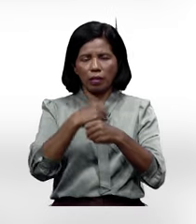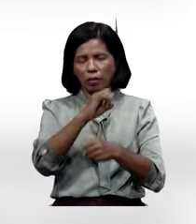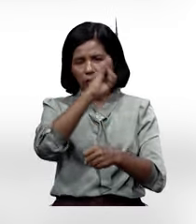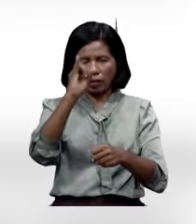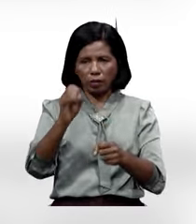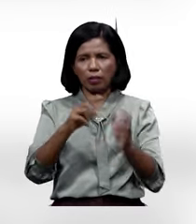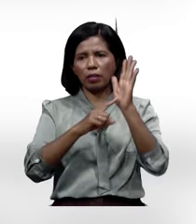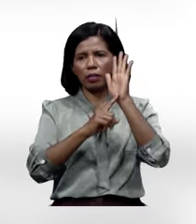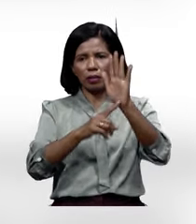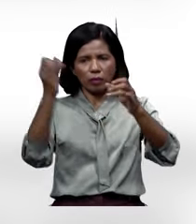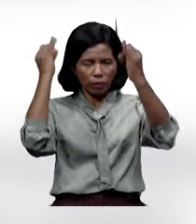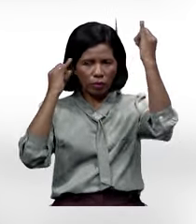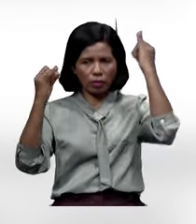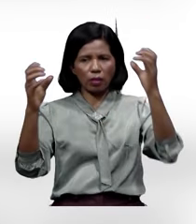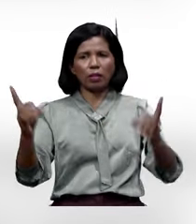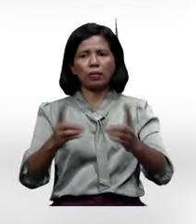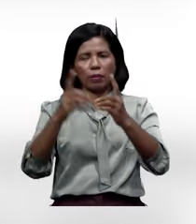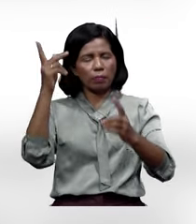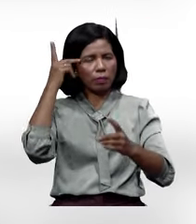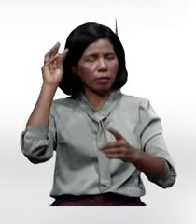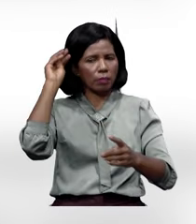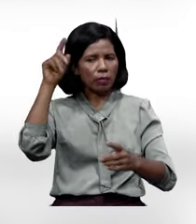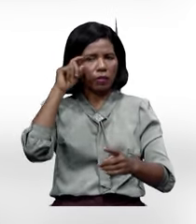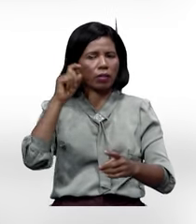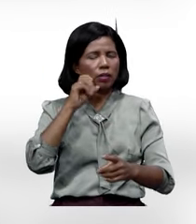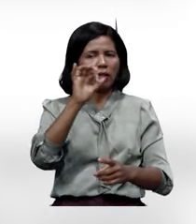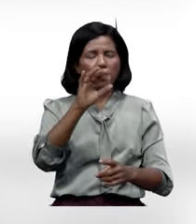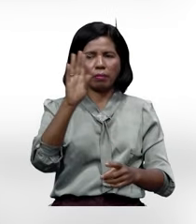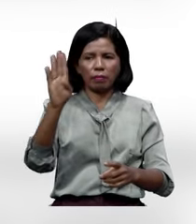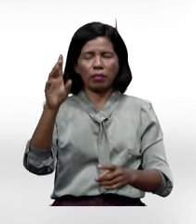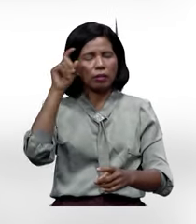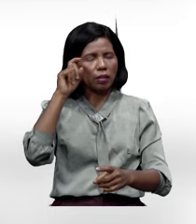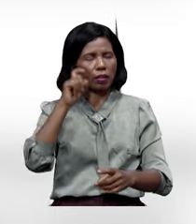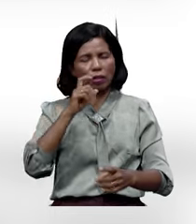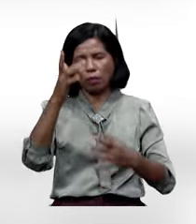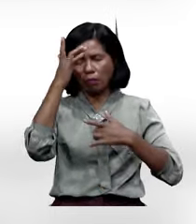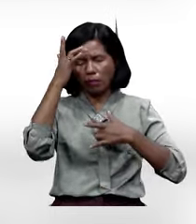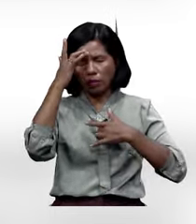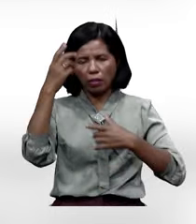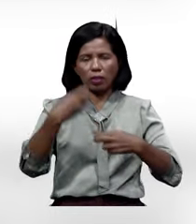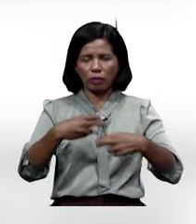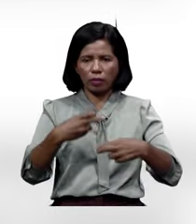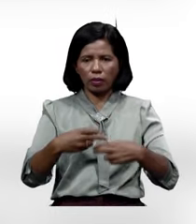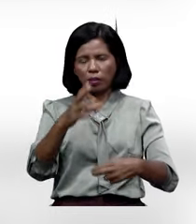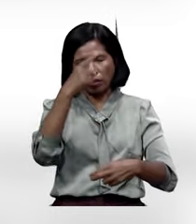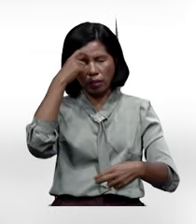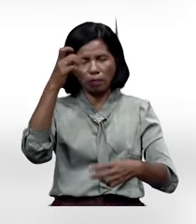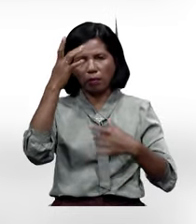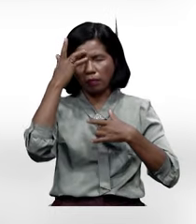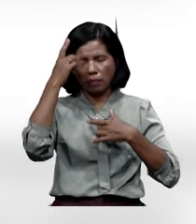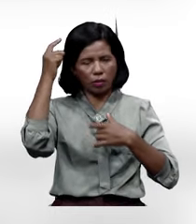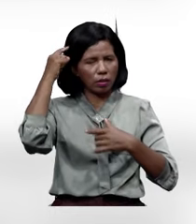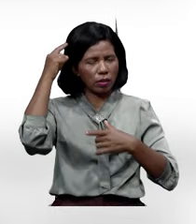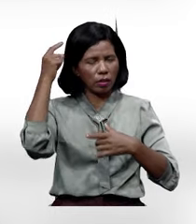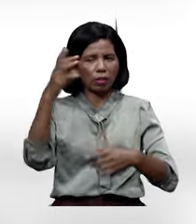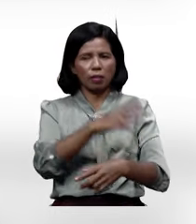lança informação falso sobre o primeiro-ministro Kairala Sanana Guzmão e a média social katak, sanan na condição saúde e perigoso nialaran, tamba sofre moras ran